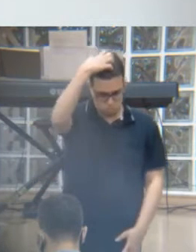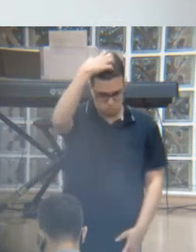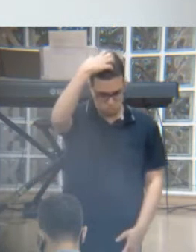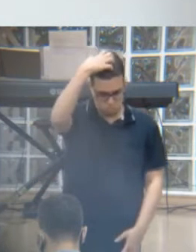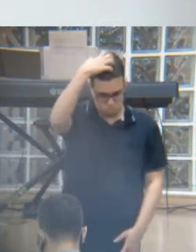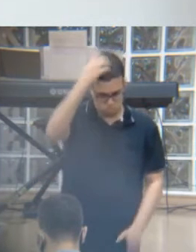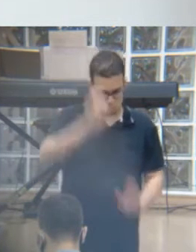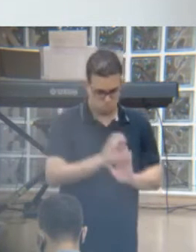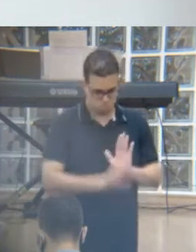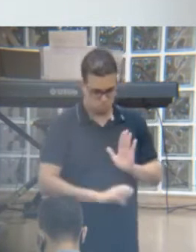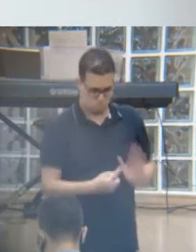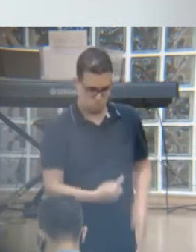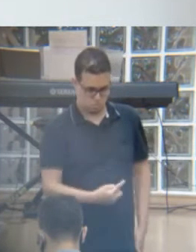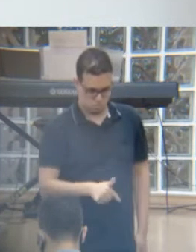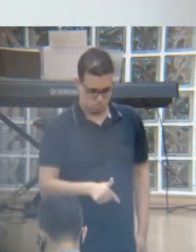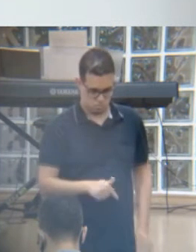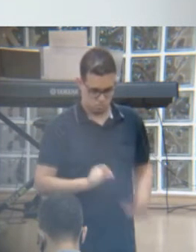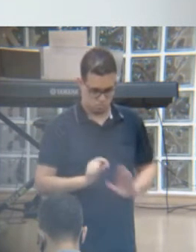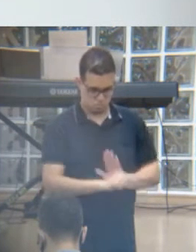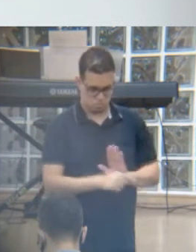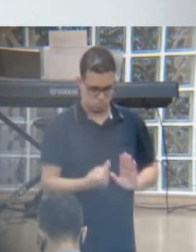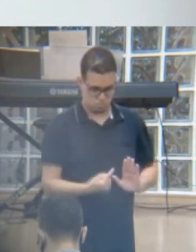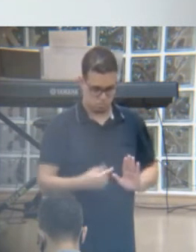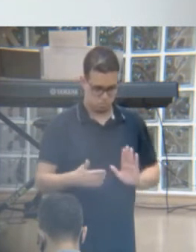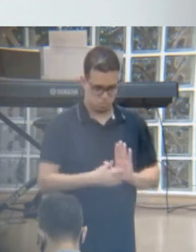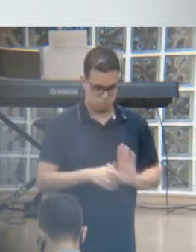17, do 1 ao 9.